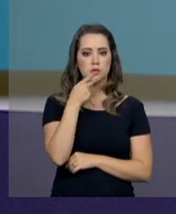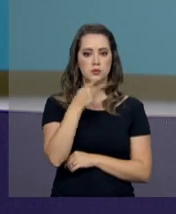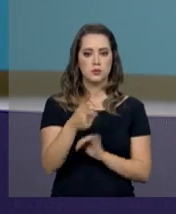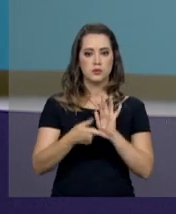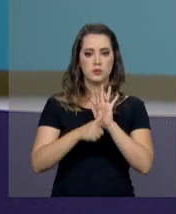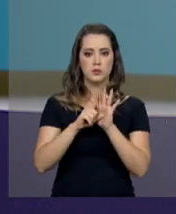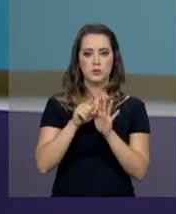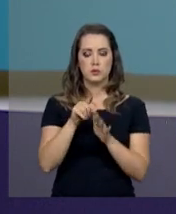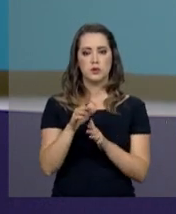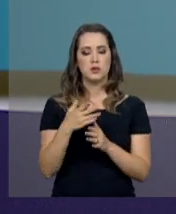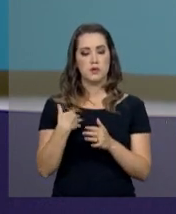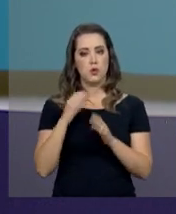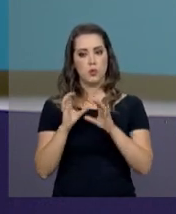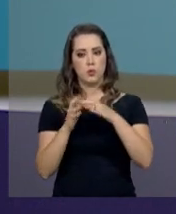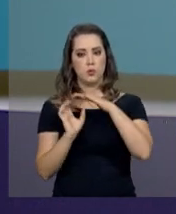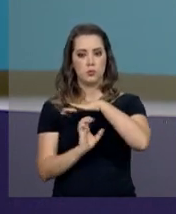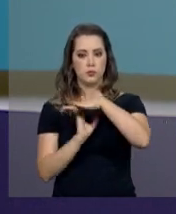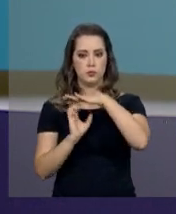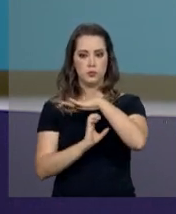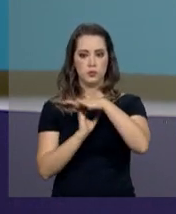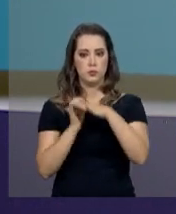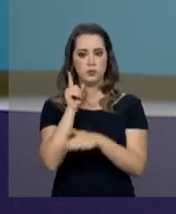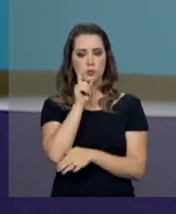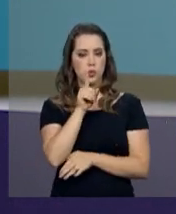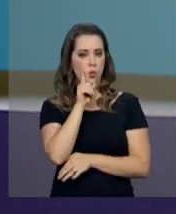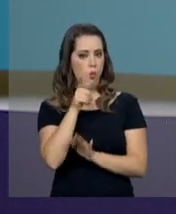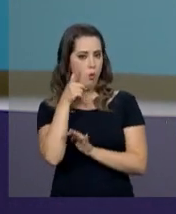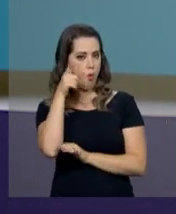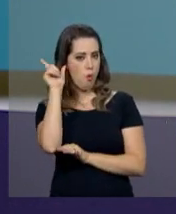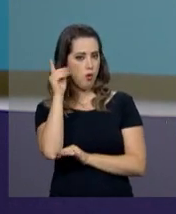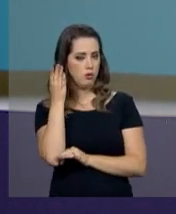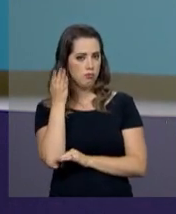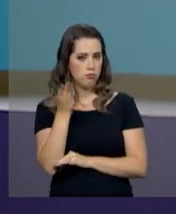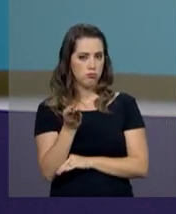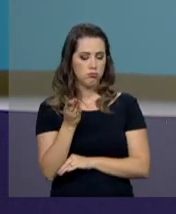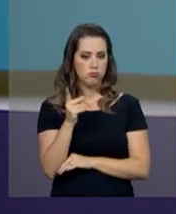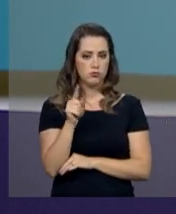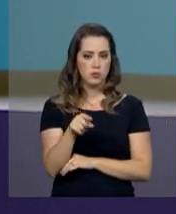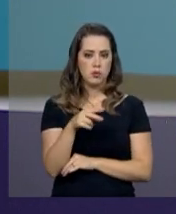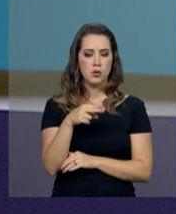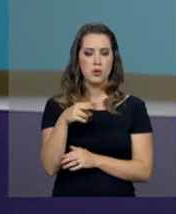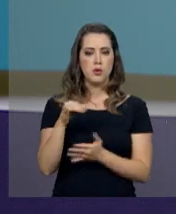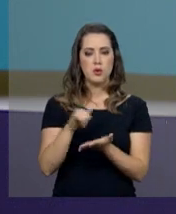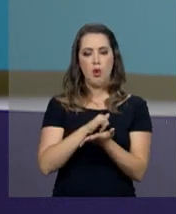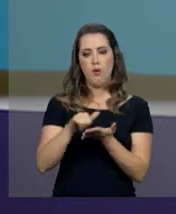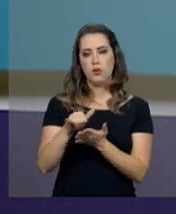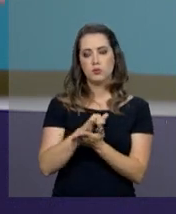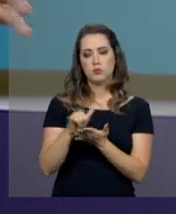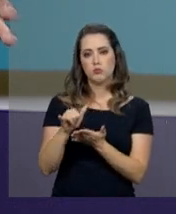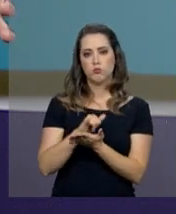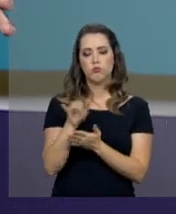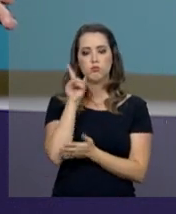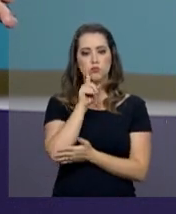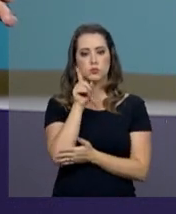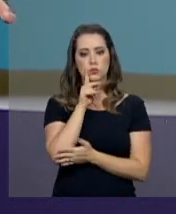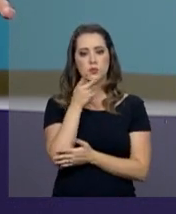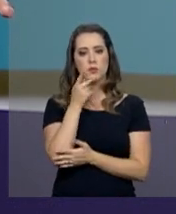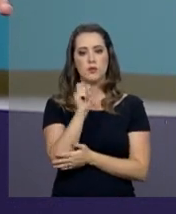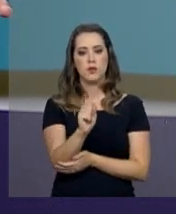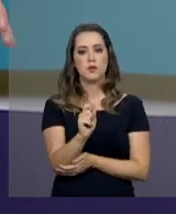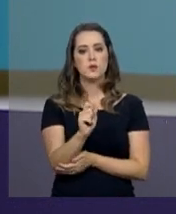ele fez aos empresários norte-americanos ontem em nova york nos estados unidos quer dizer o